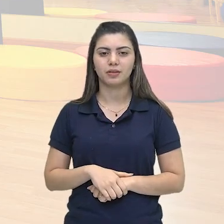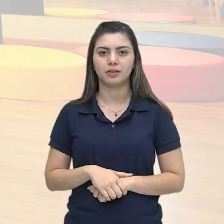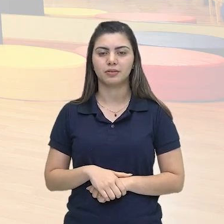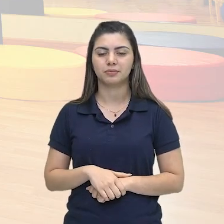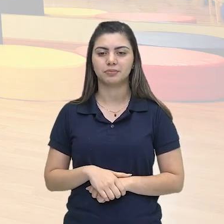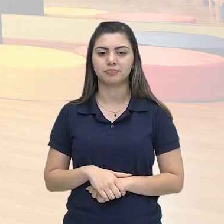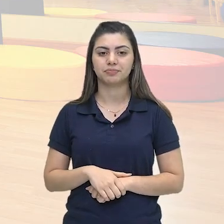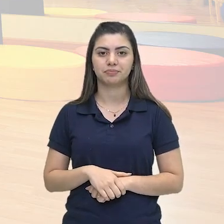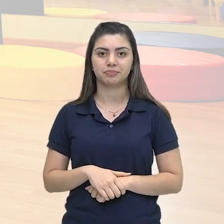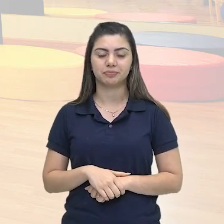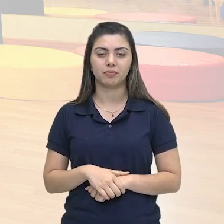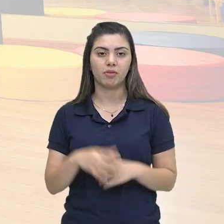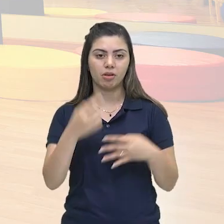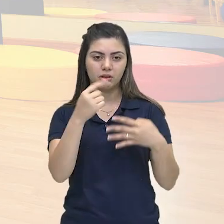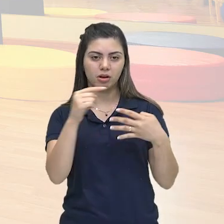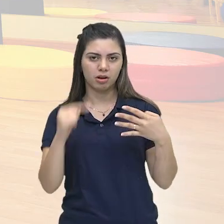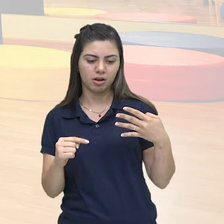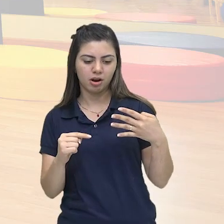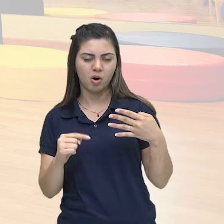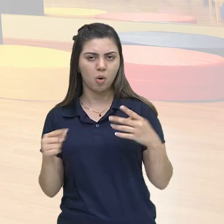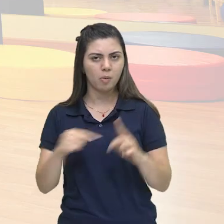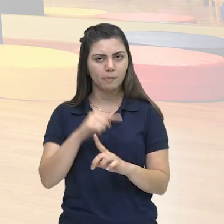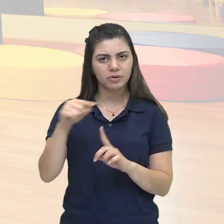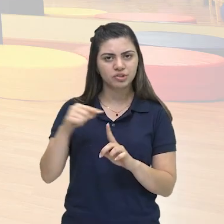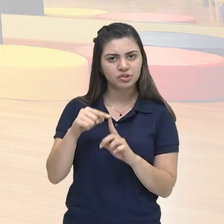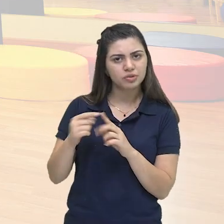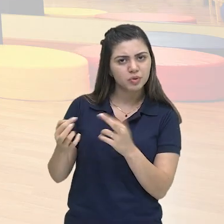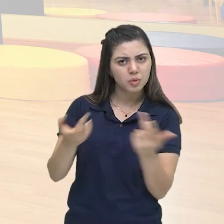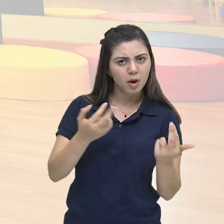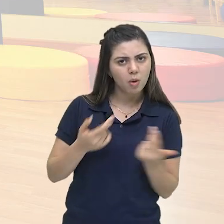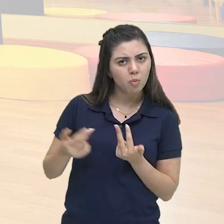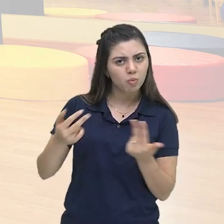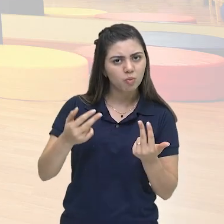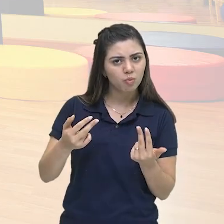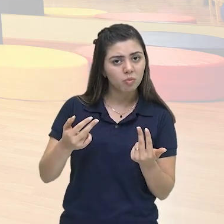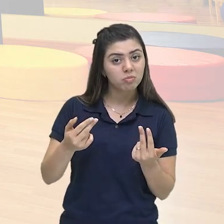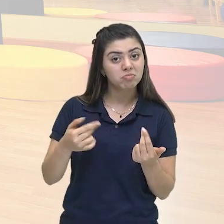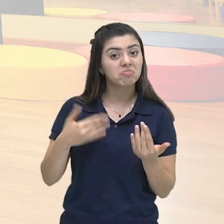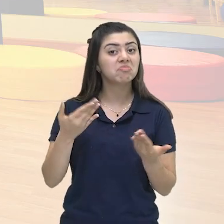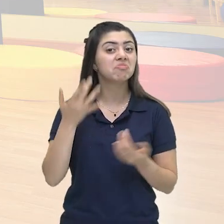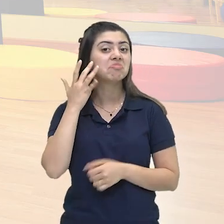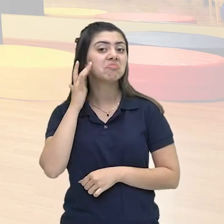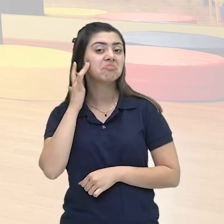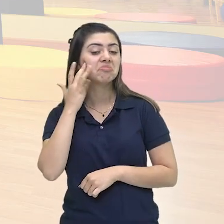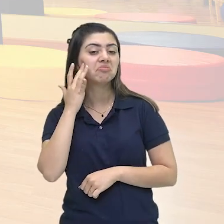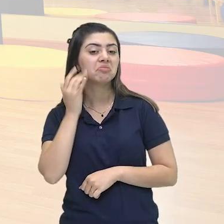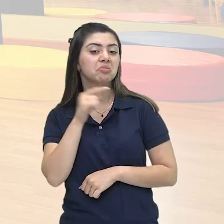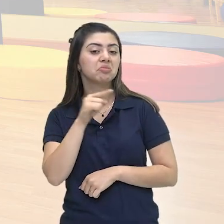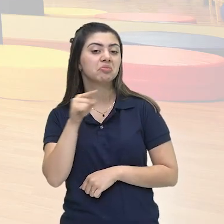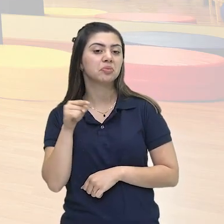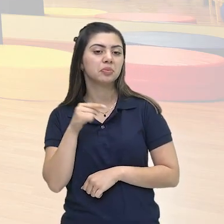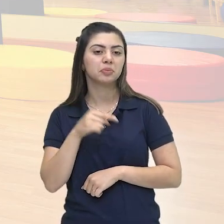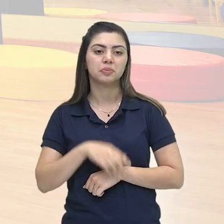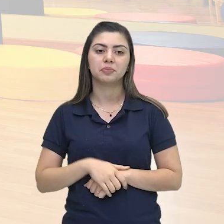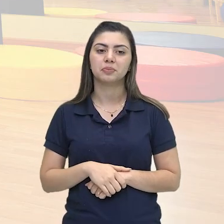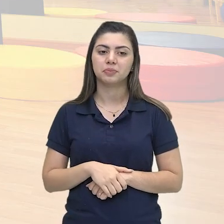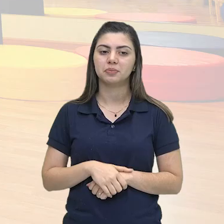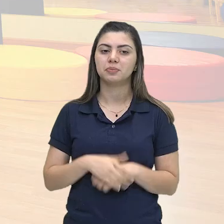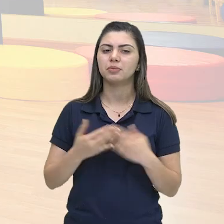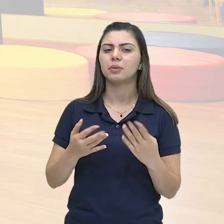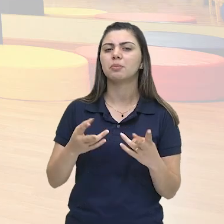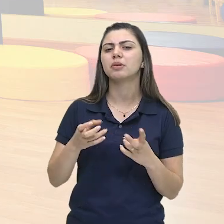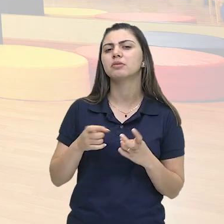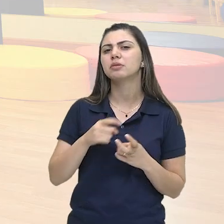objetivo delas é o mesmo? O que vocês acham? Observem aí. Vocês conseguem identificar